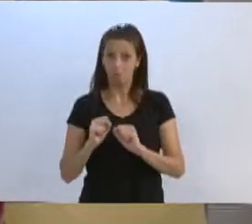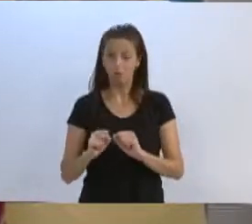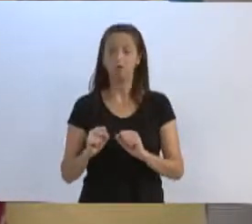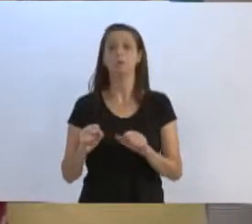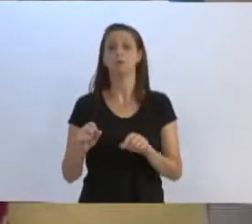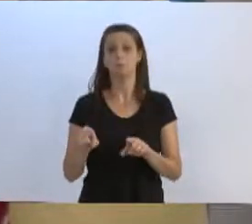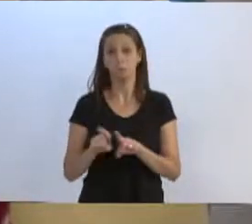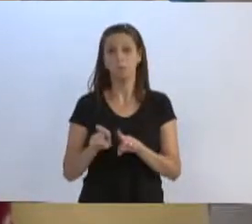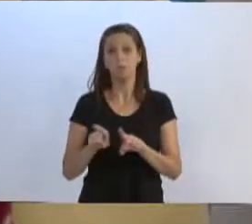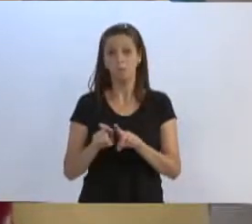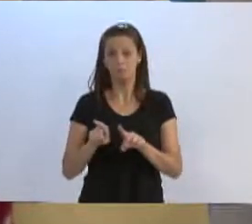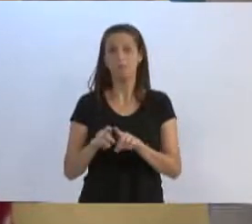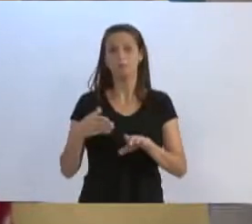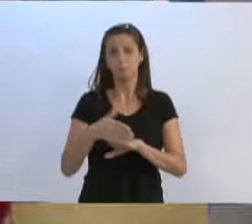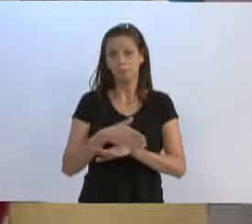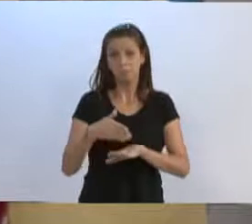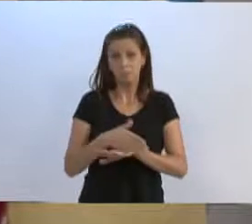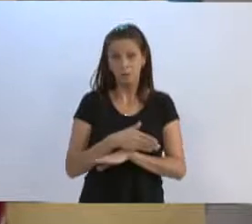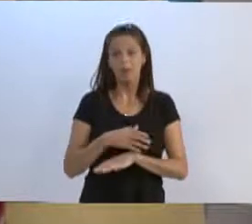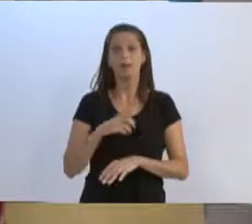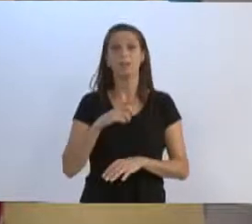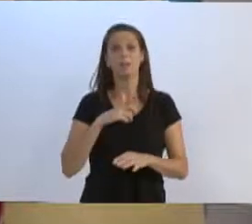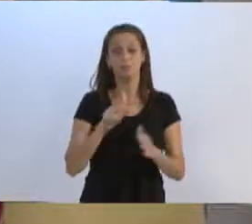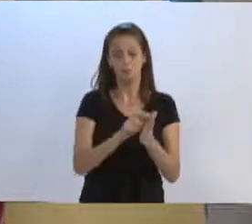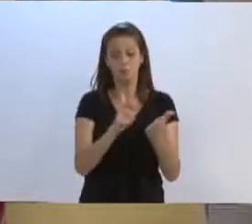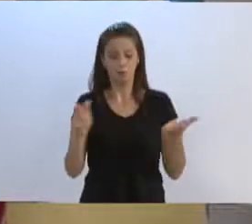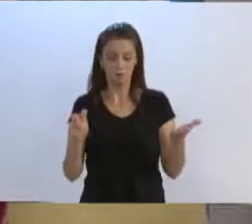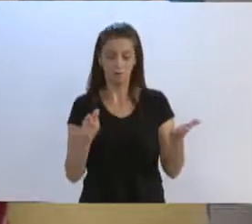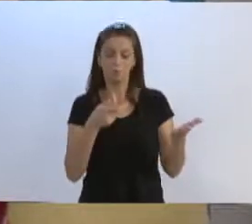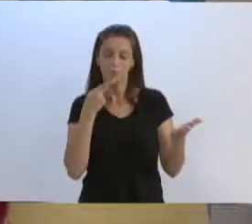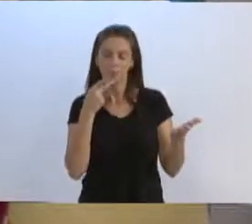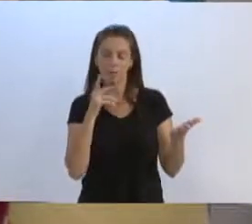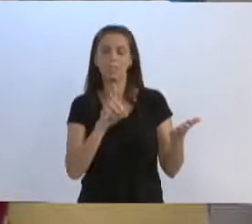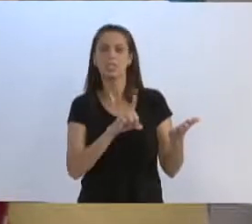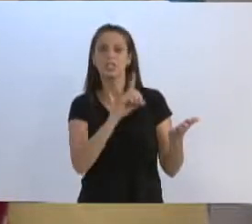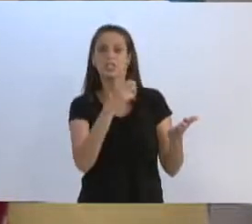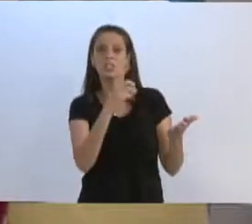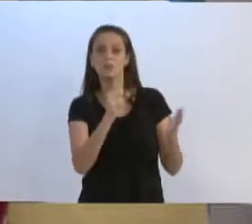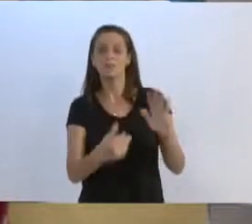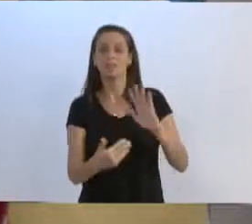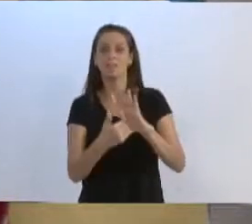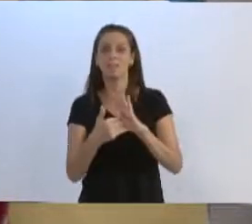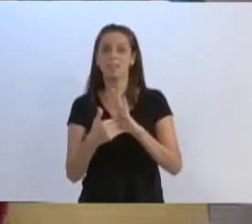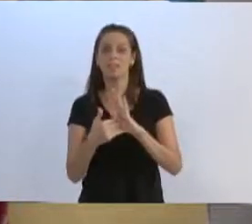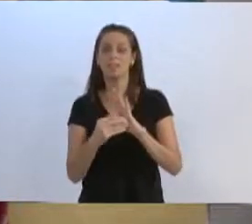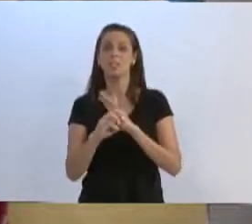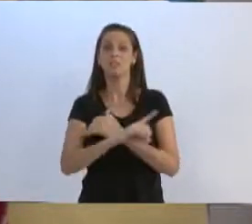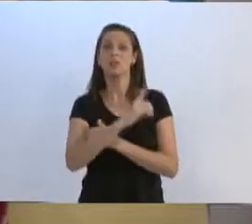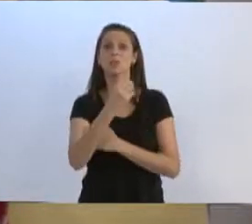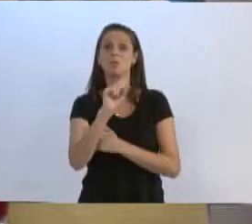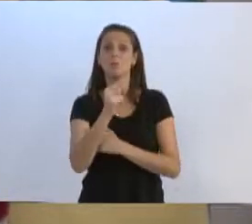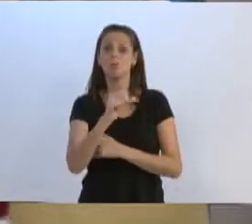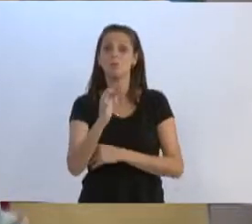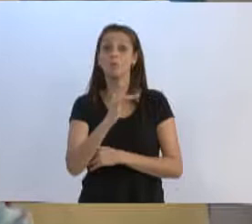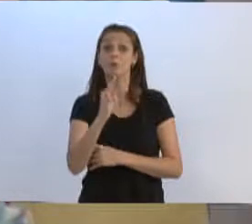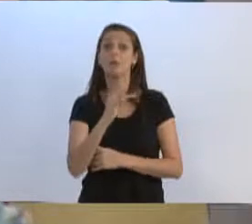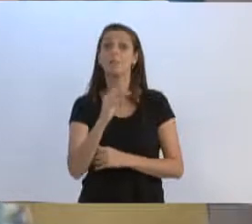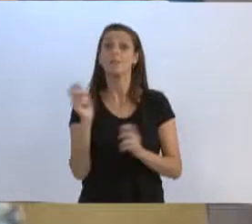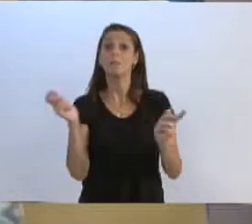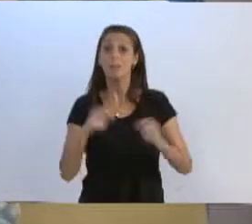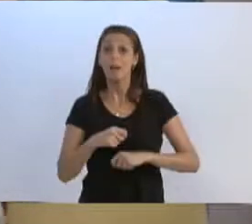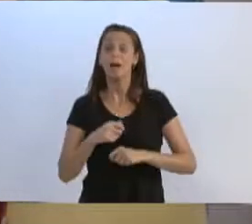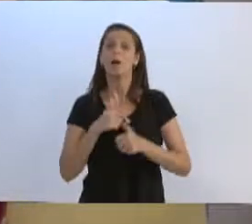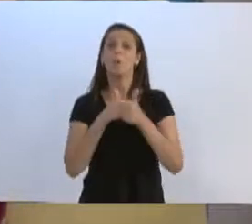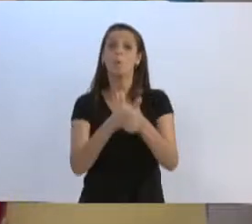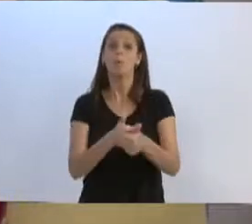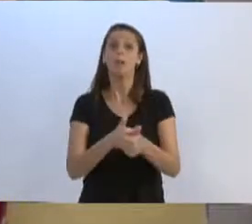Santa Catarina, na edição do dia 18 de fevereiro, certamente na internet também. Mas, presidente, eu ouço com